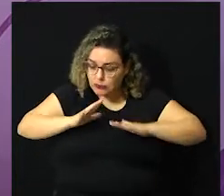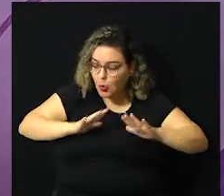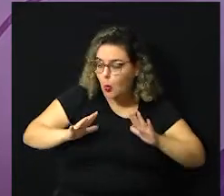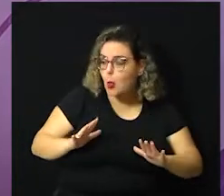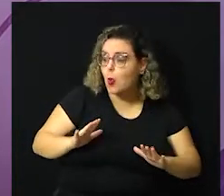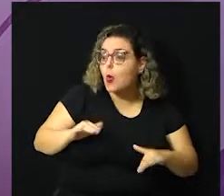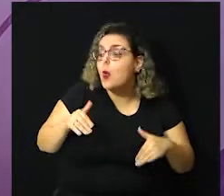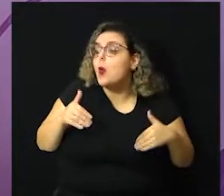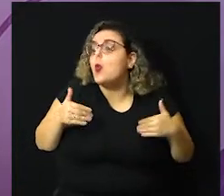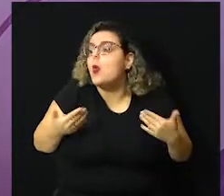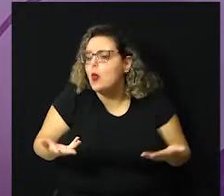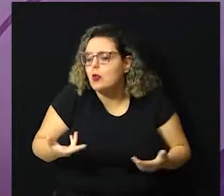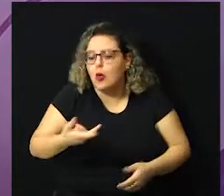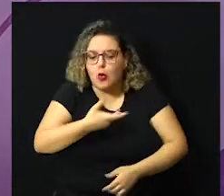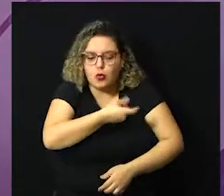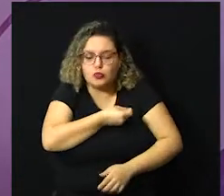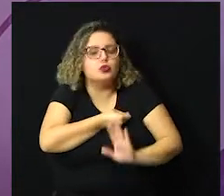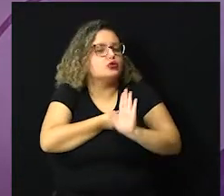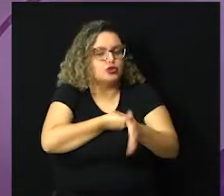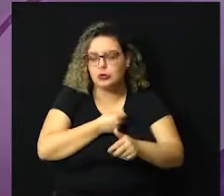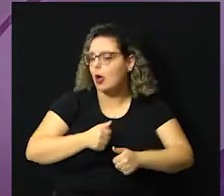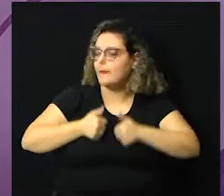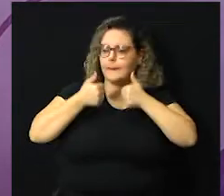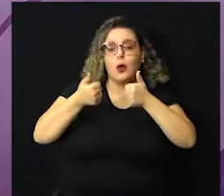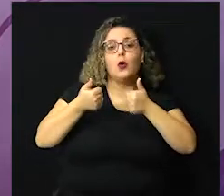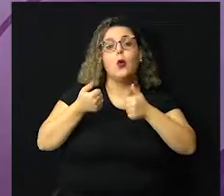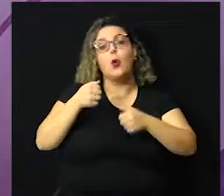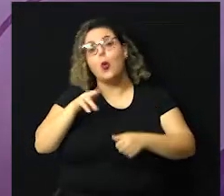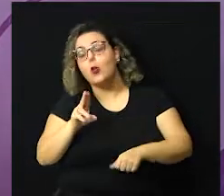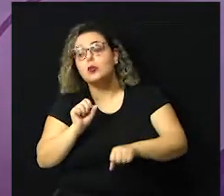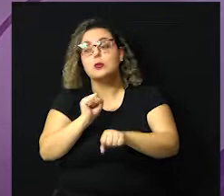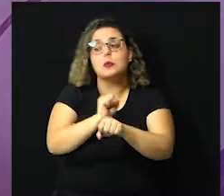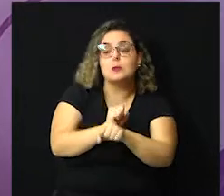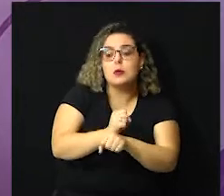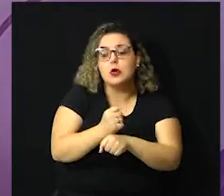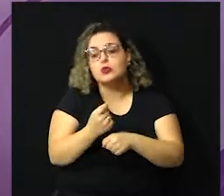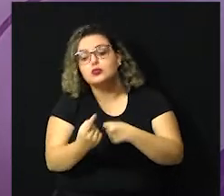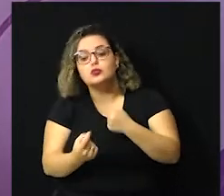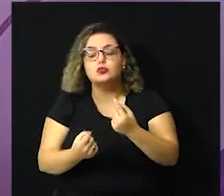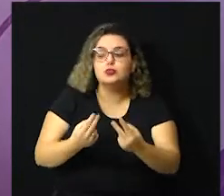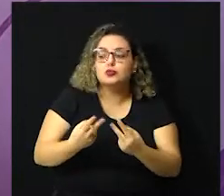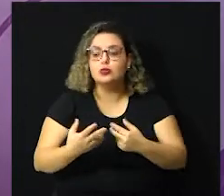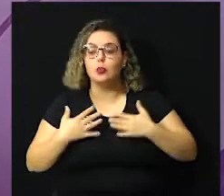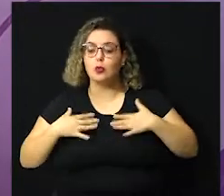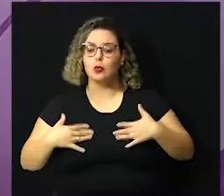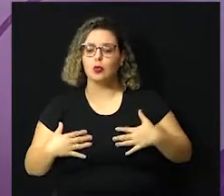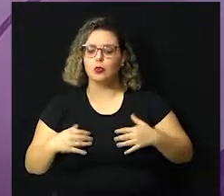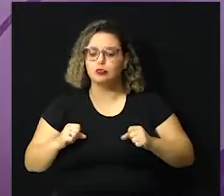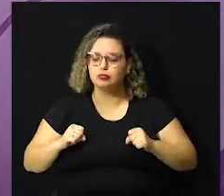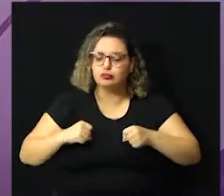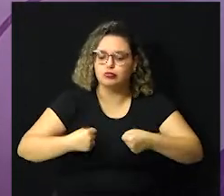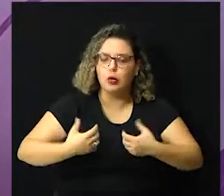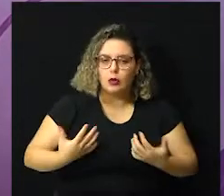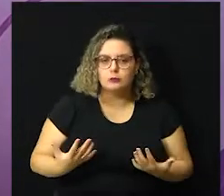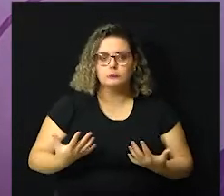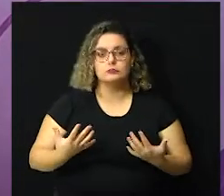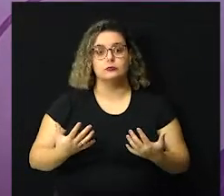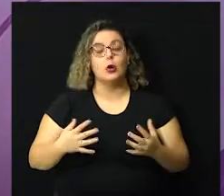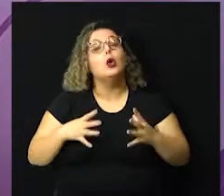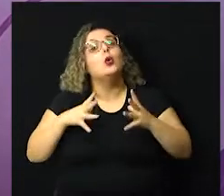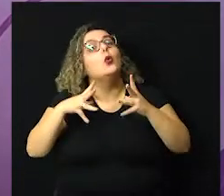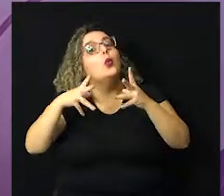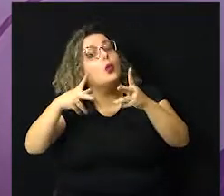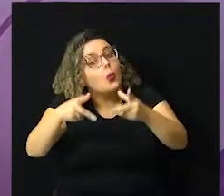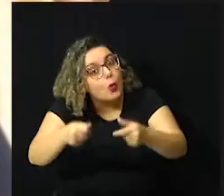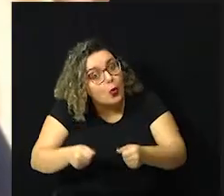de quando? Tomou, já está valendo ou tem que esperar alguns dias para o corpo aí reagir? Em